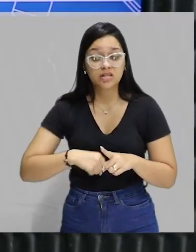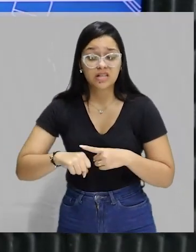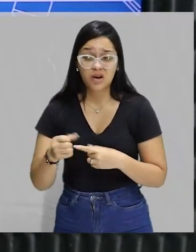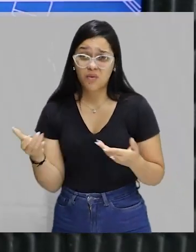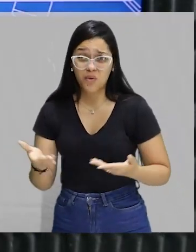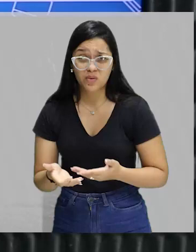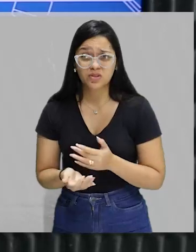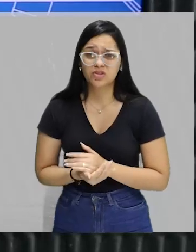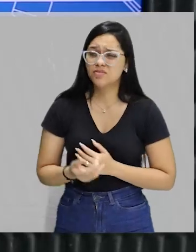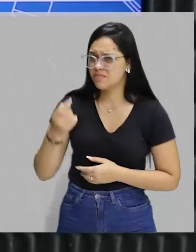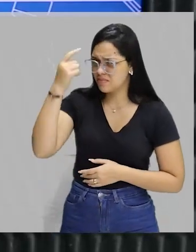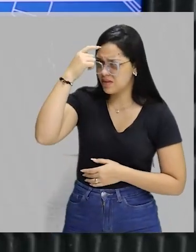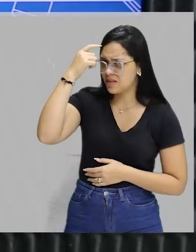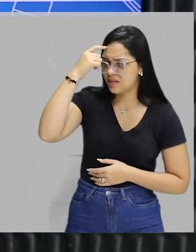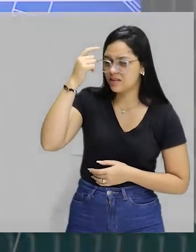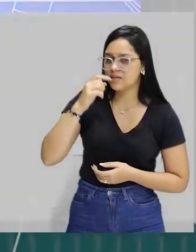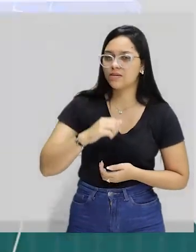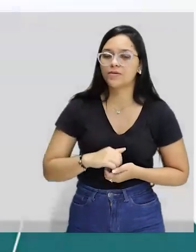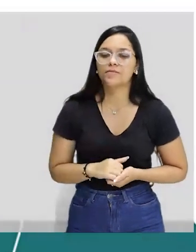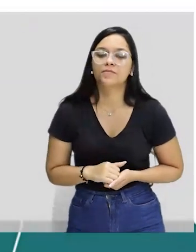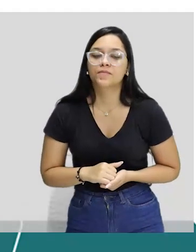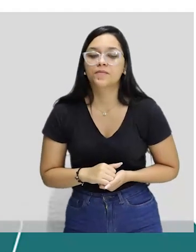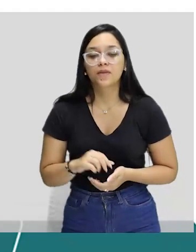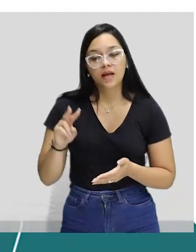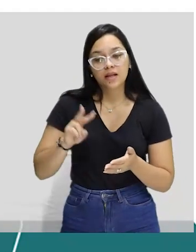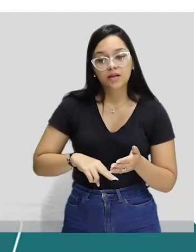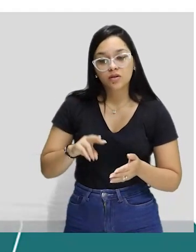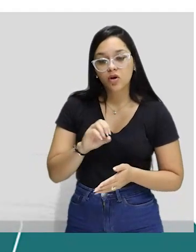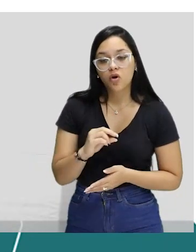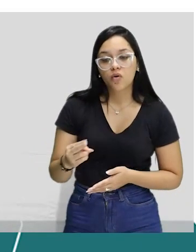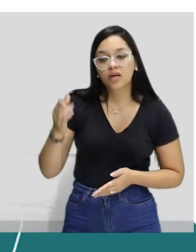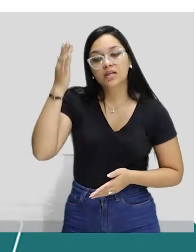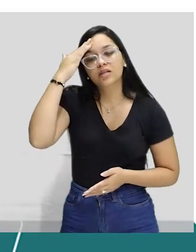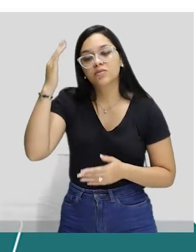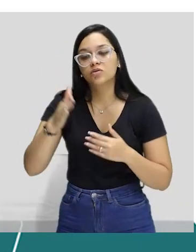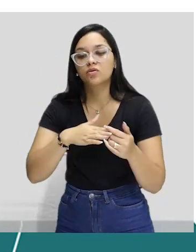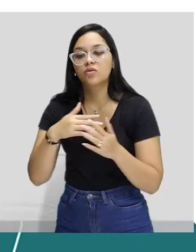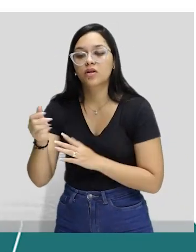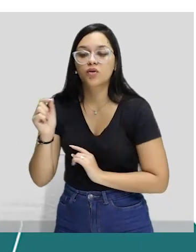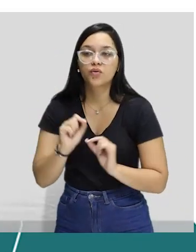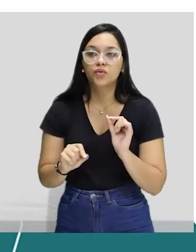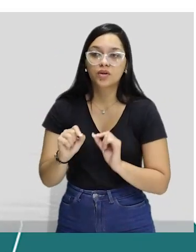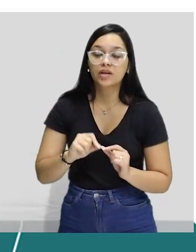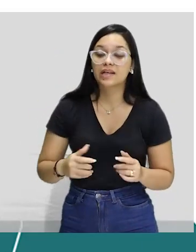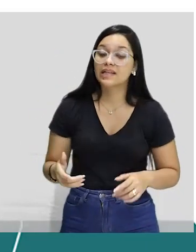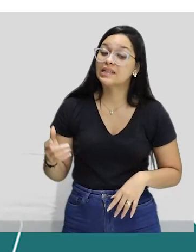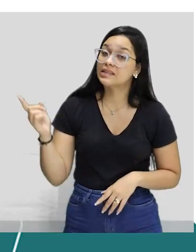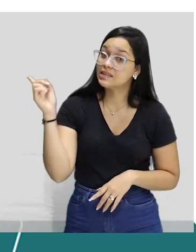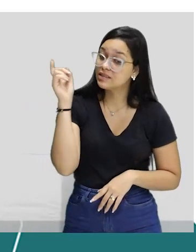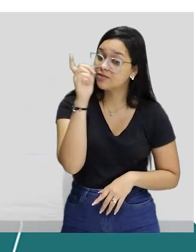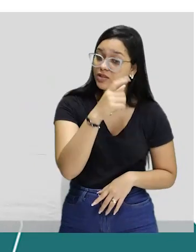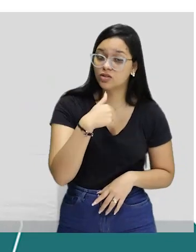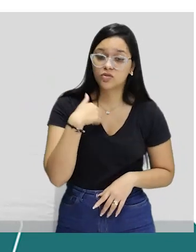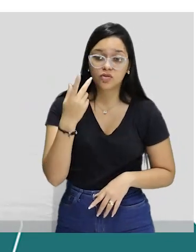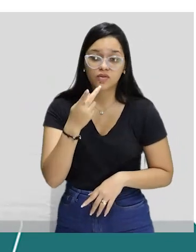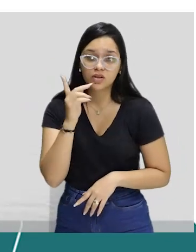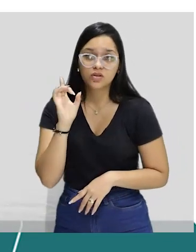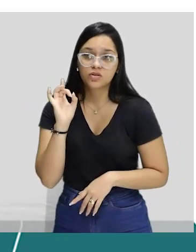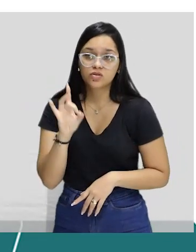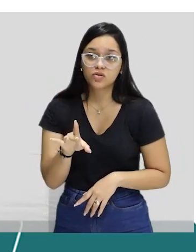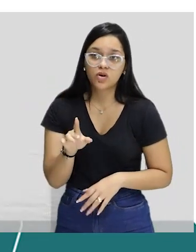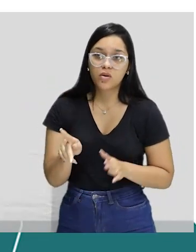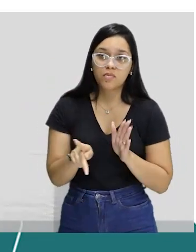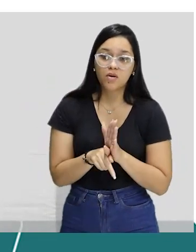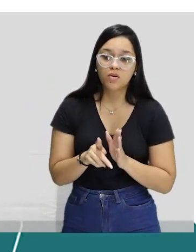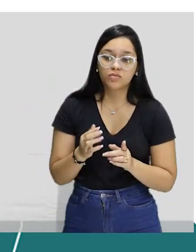hoje? Pensem sobre isso. A leitura ou interpretação de qualquer obra é um passo complicado. E eu não estou falando só de